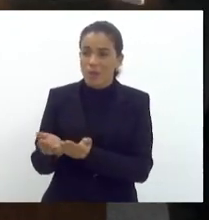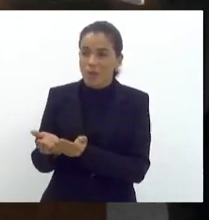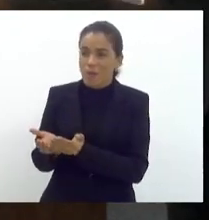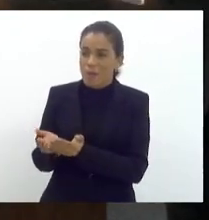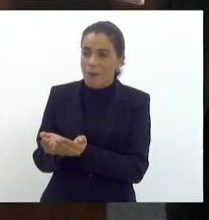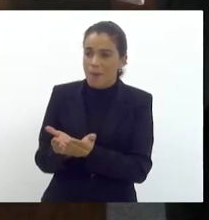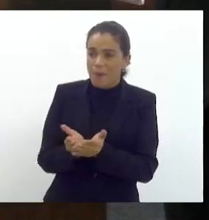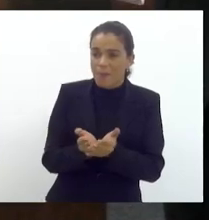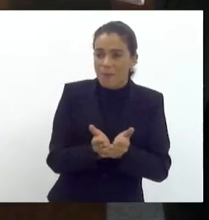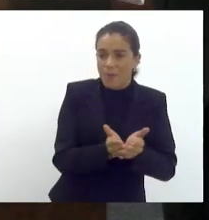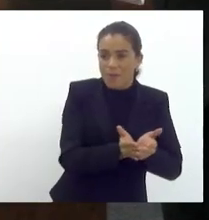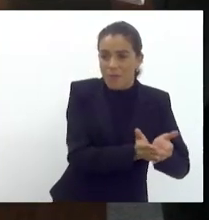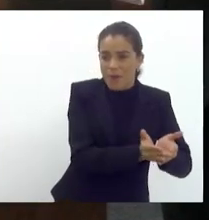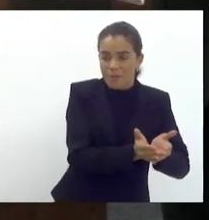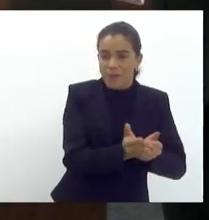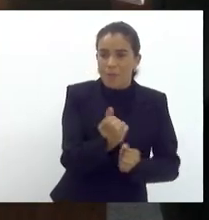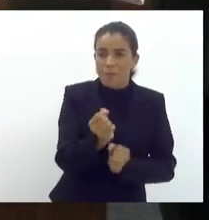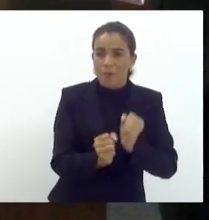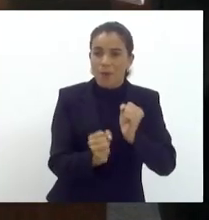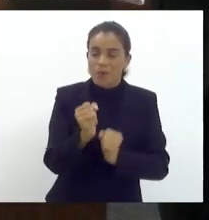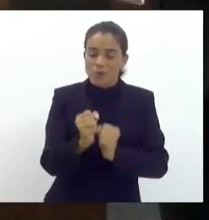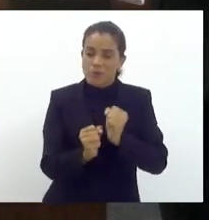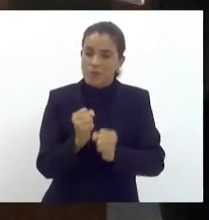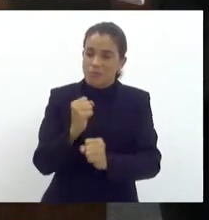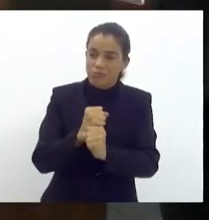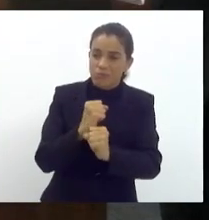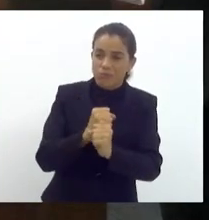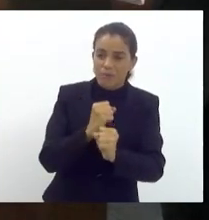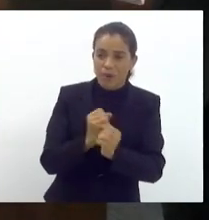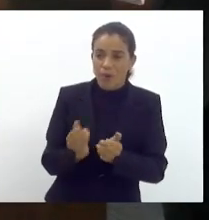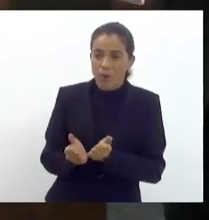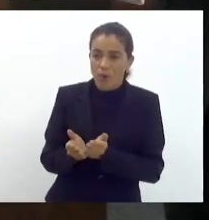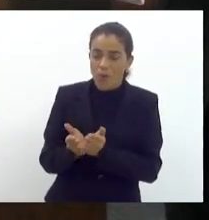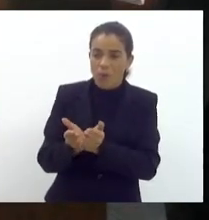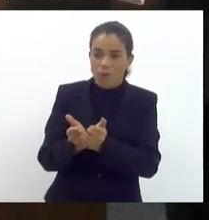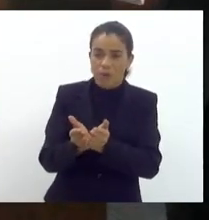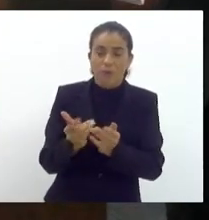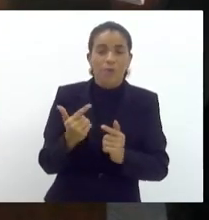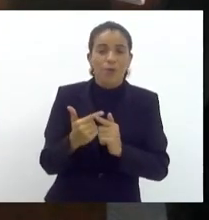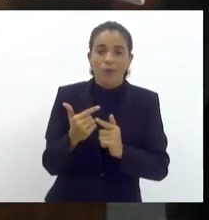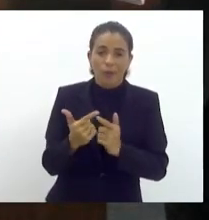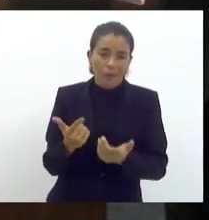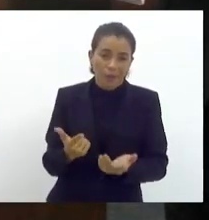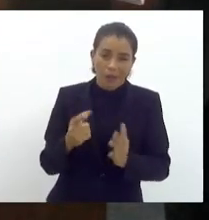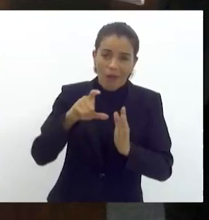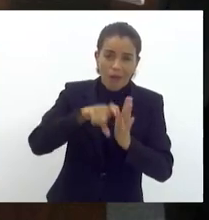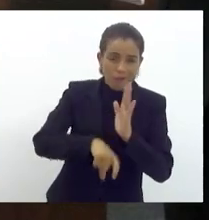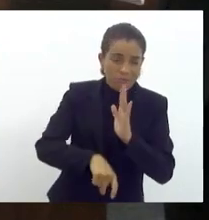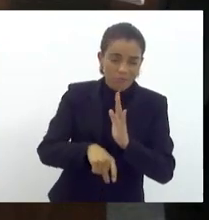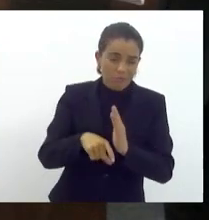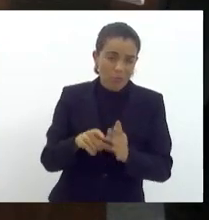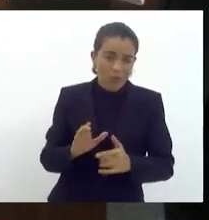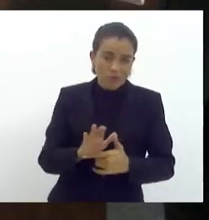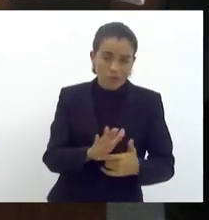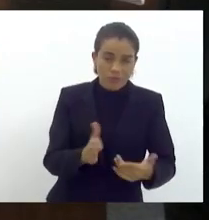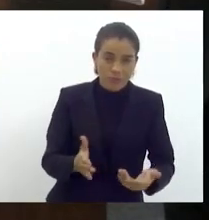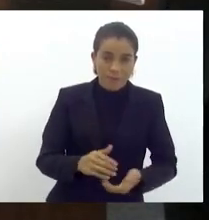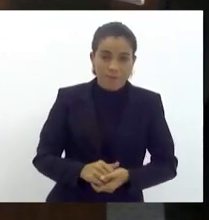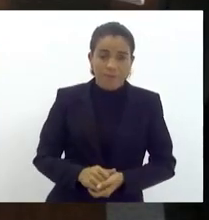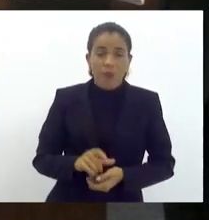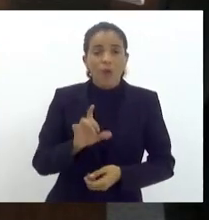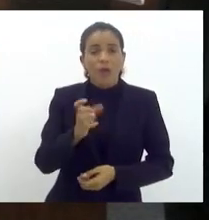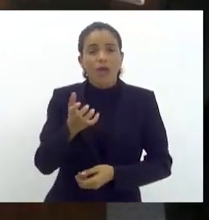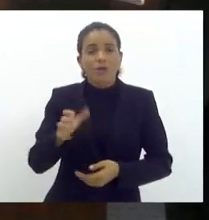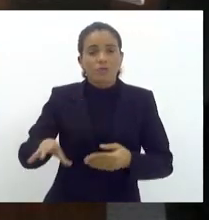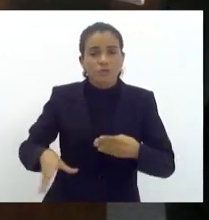Estado do Rio de Janeiro produzir aqui porque a carga tributária permite lucro para eles então a gente está fazendo uma correção eu quero só me